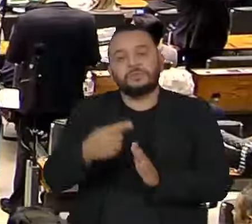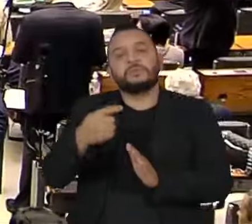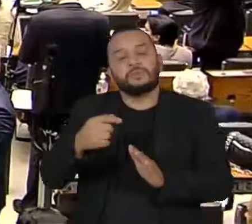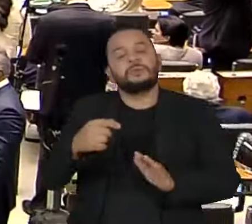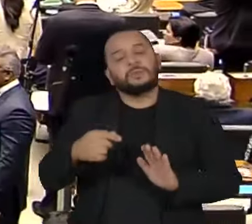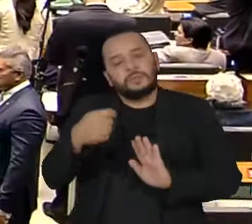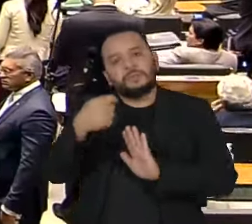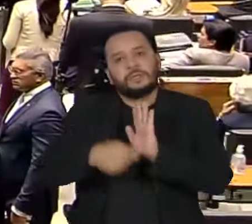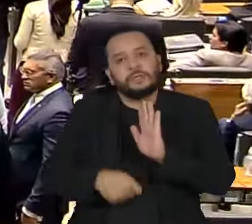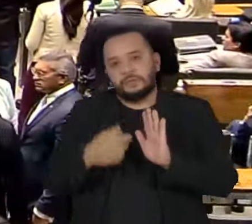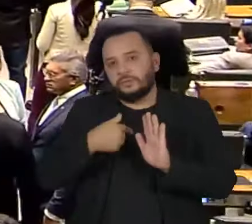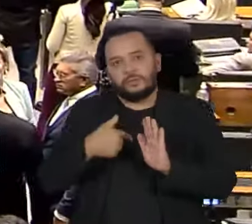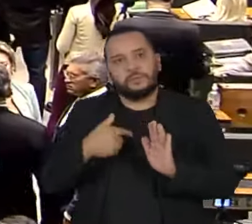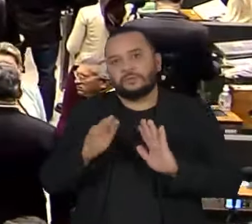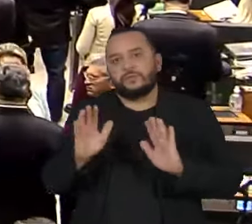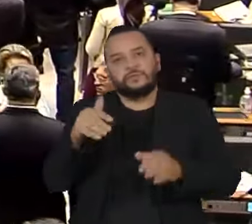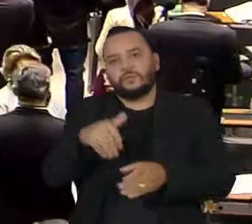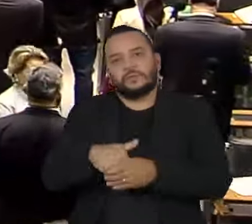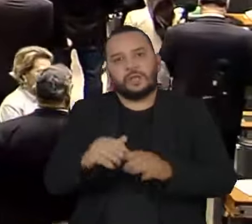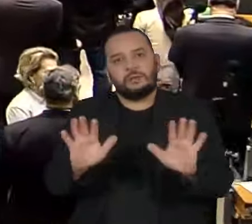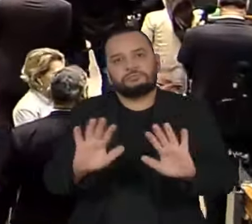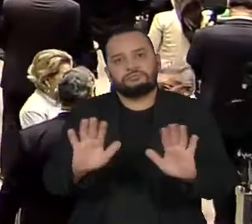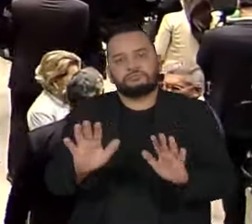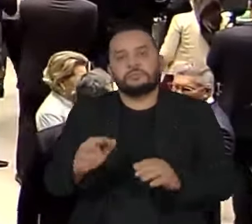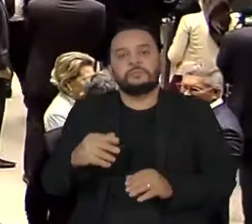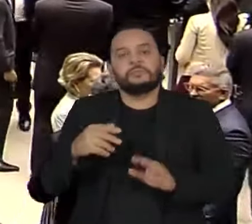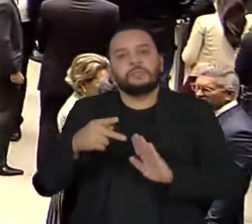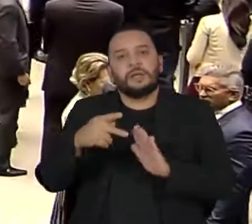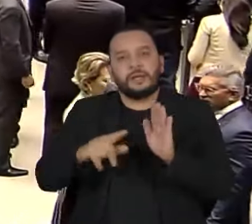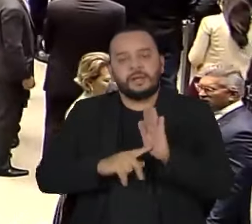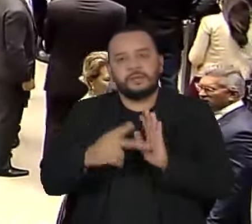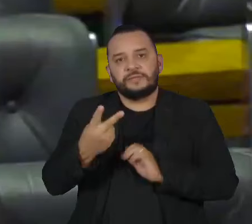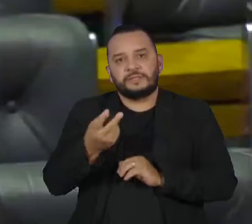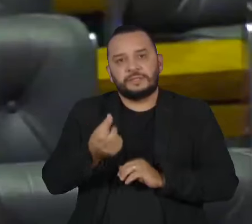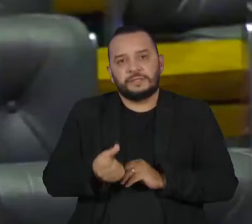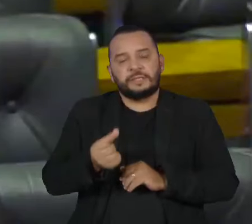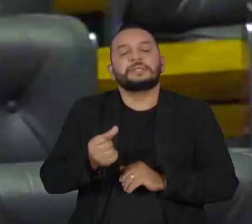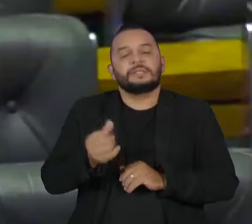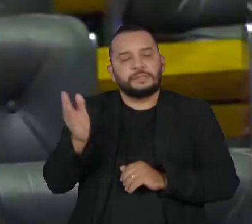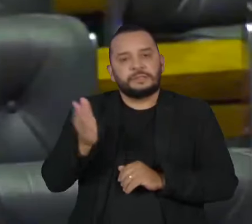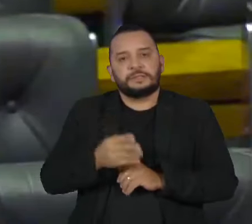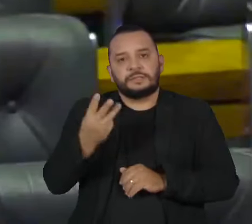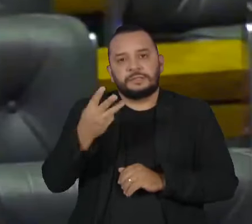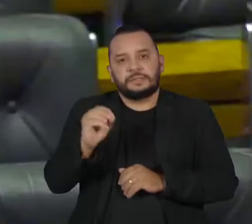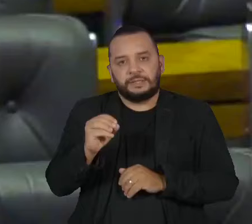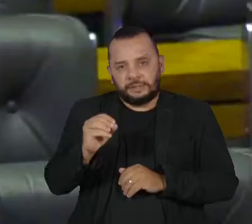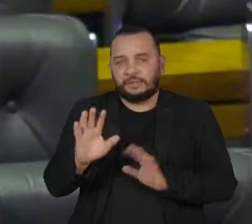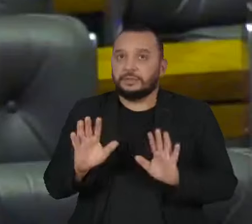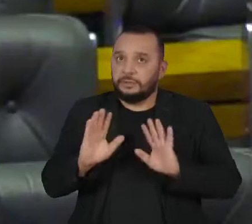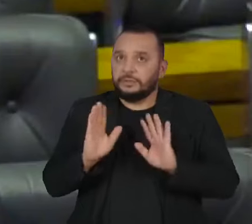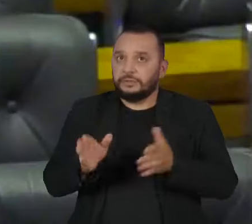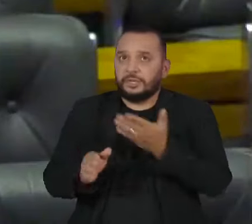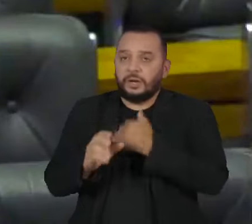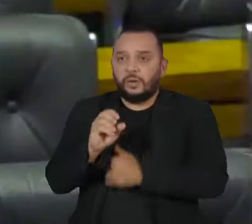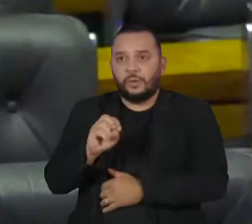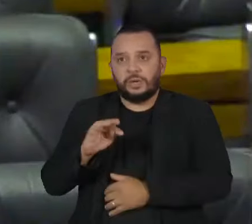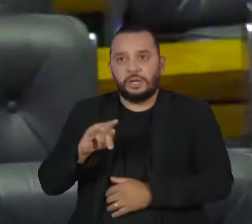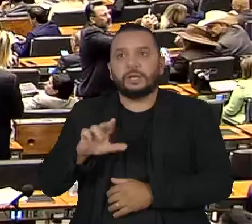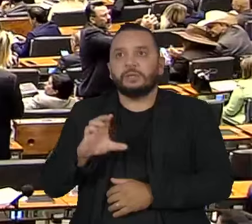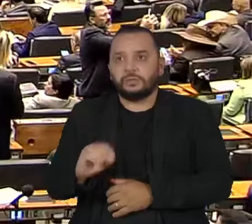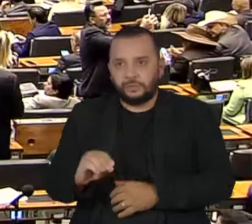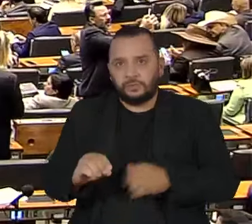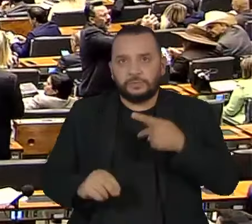discussão e não votar a atual versão do pl 2630/20 apresentada pelo relator do